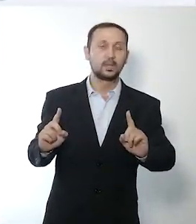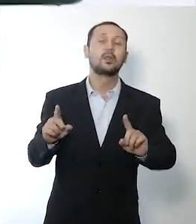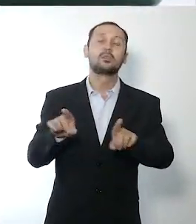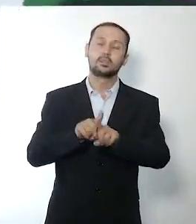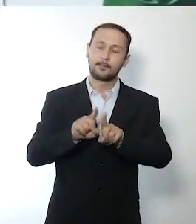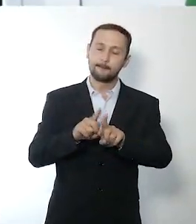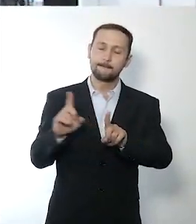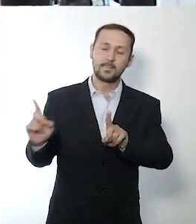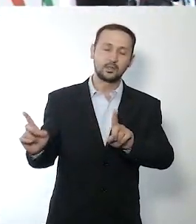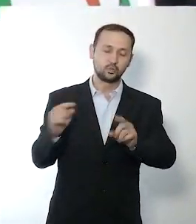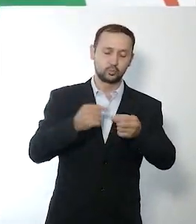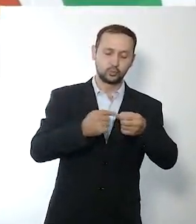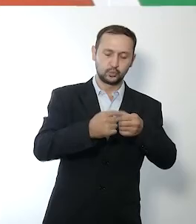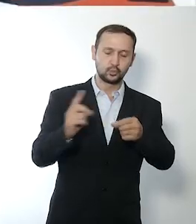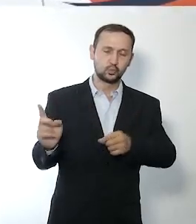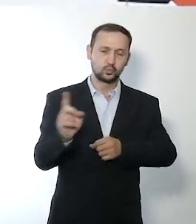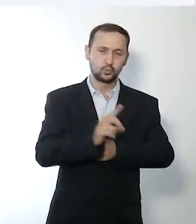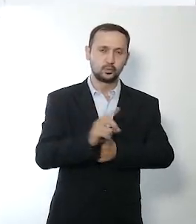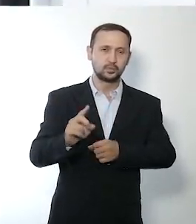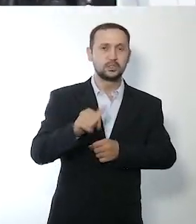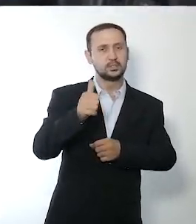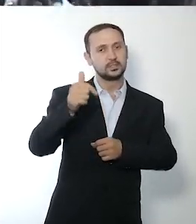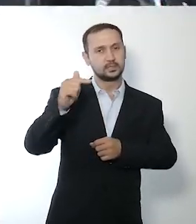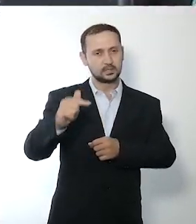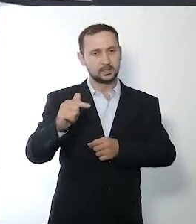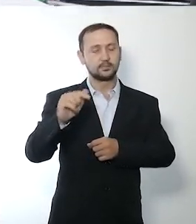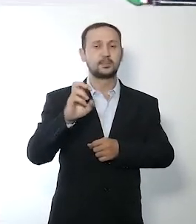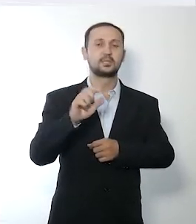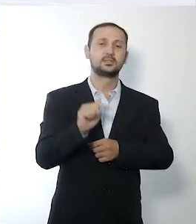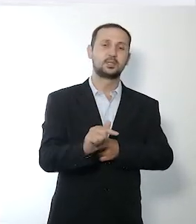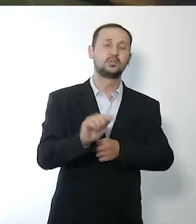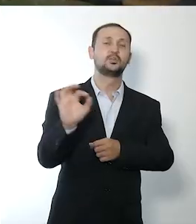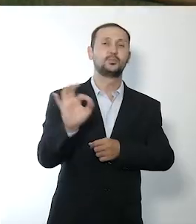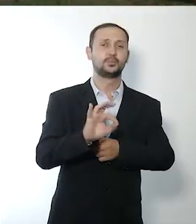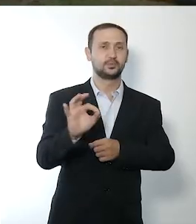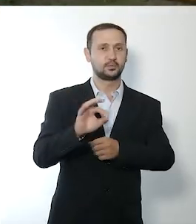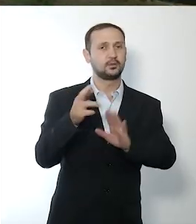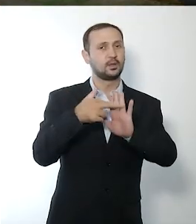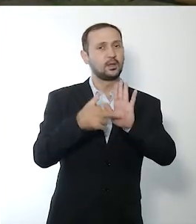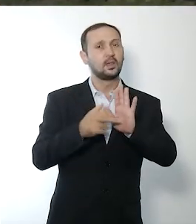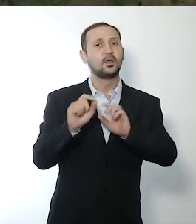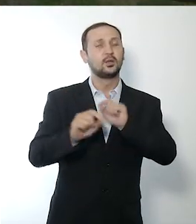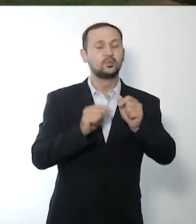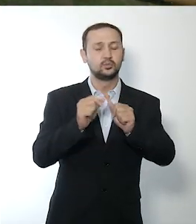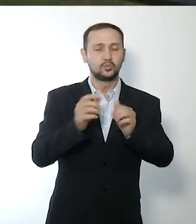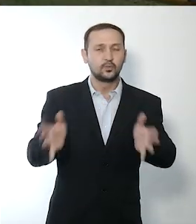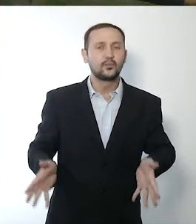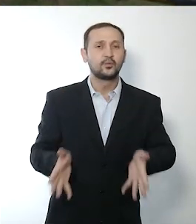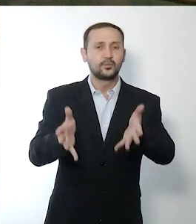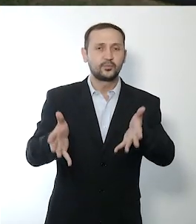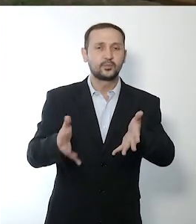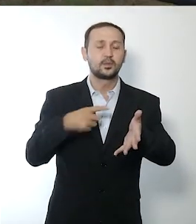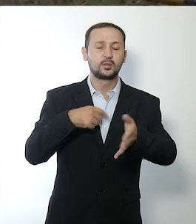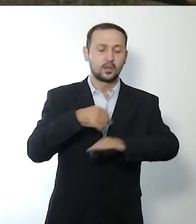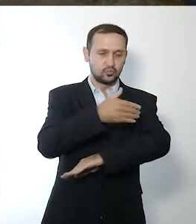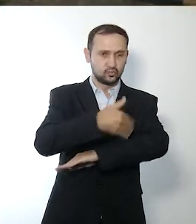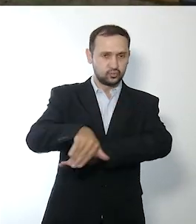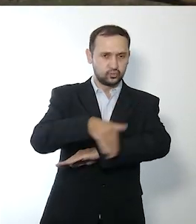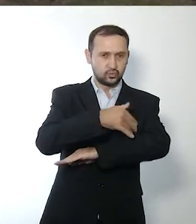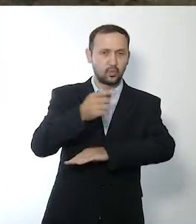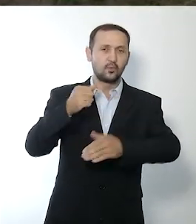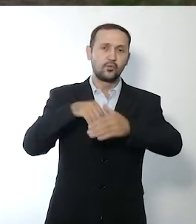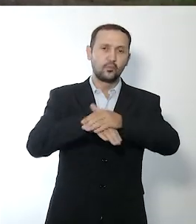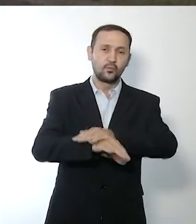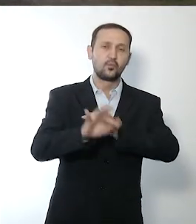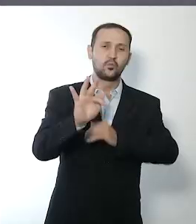ICMS aplicado sobre as passagens, de 17% para 7%, enquanto as regras do Fundo de Desenvolvimento do Sistema